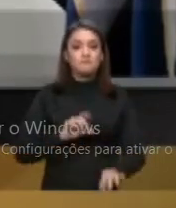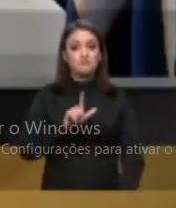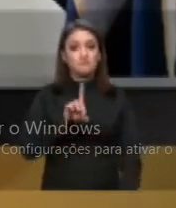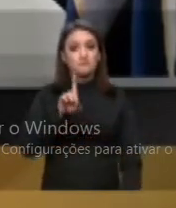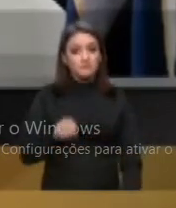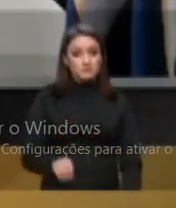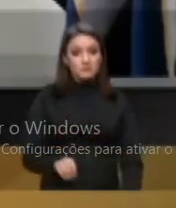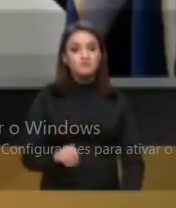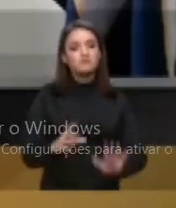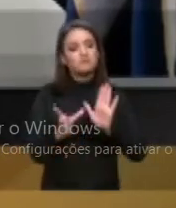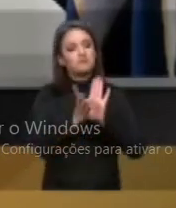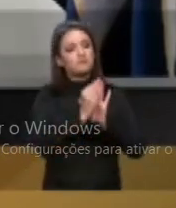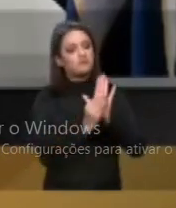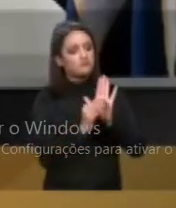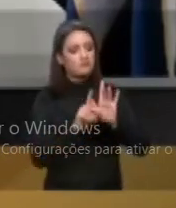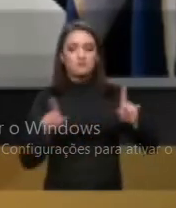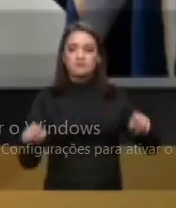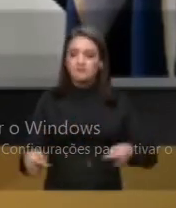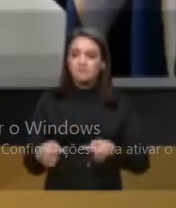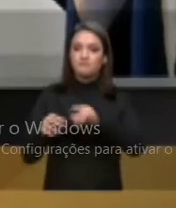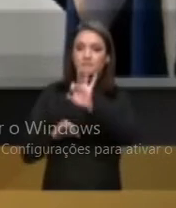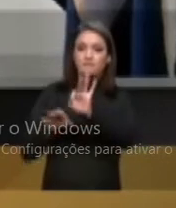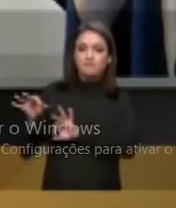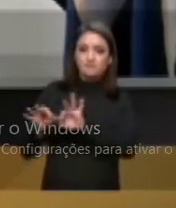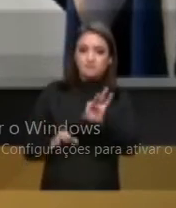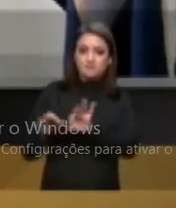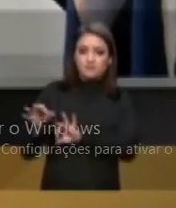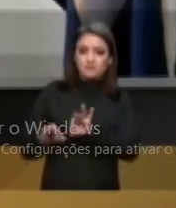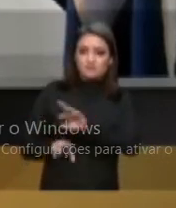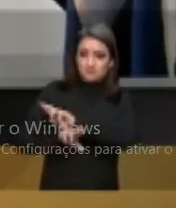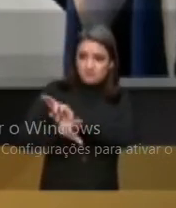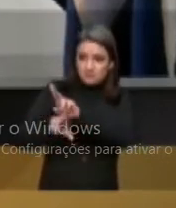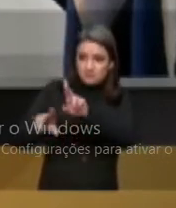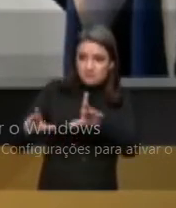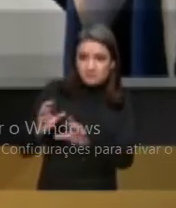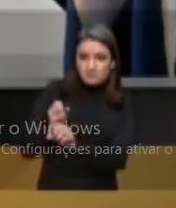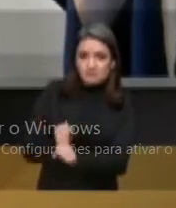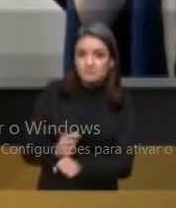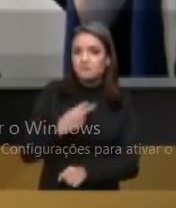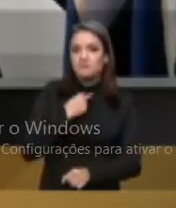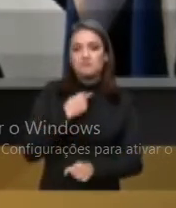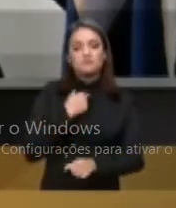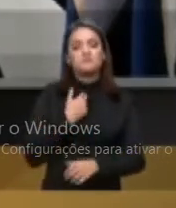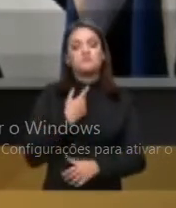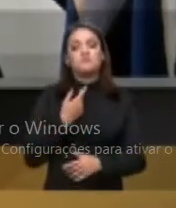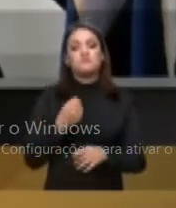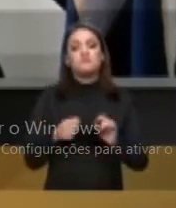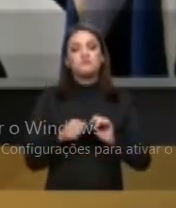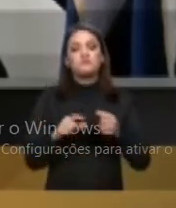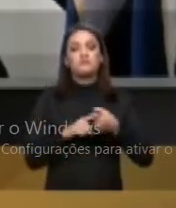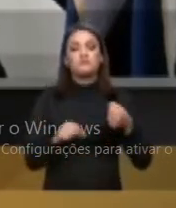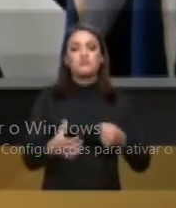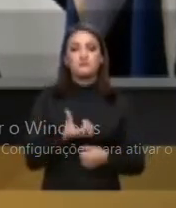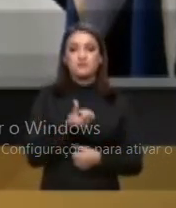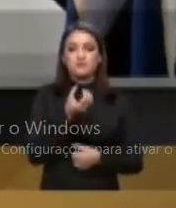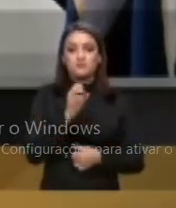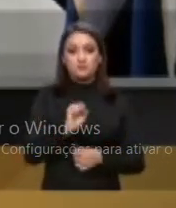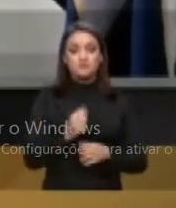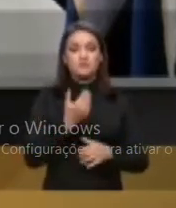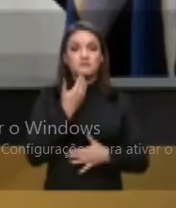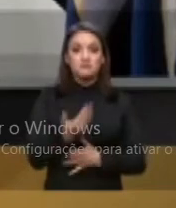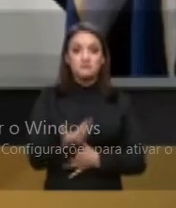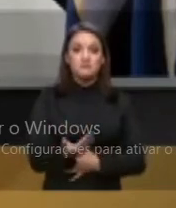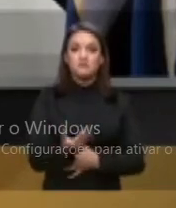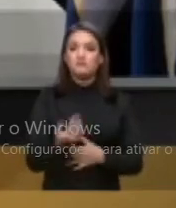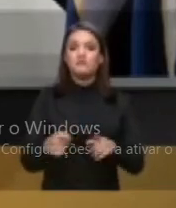LDO, que o seu teor se mostre harmônico com o plano plurianual, não se podendo, data vênia, invocar o artigo 63,